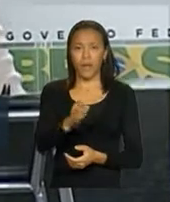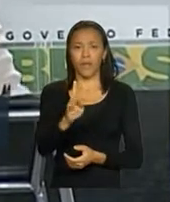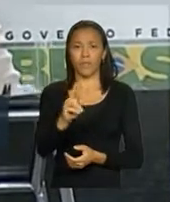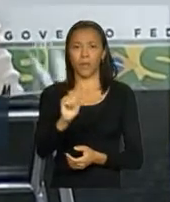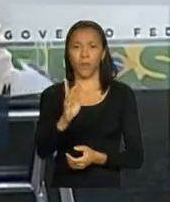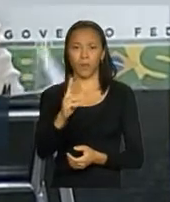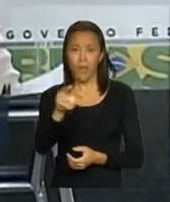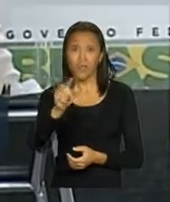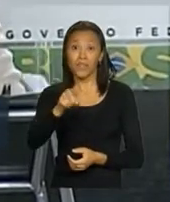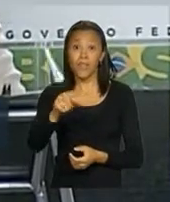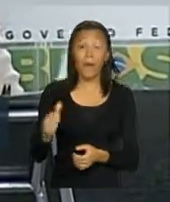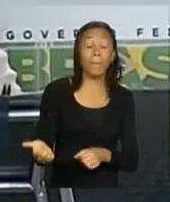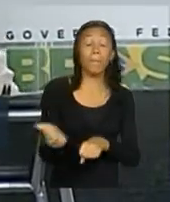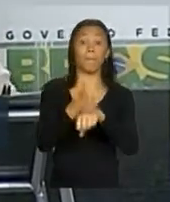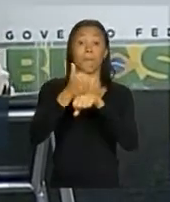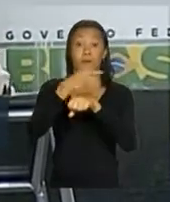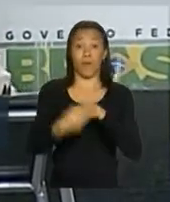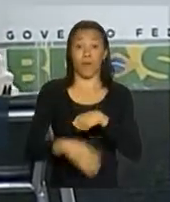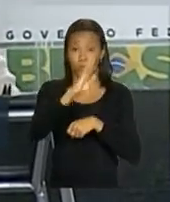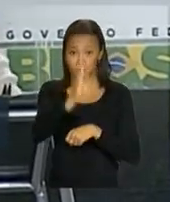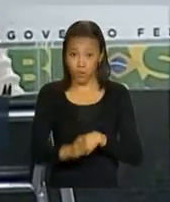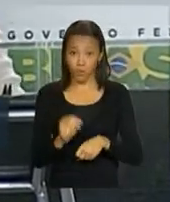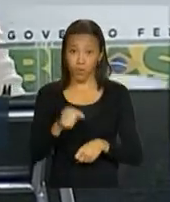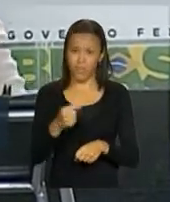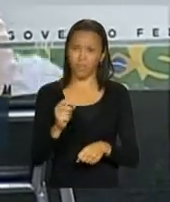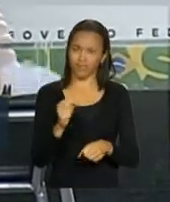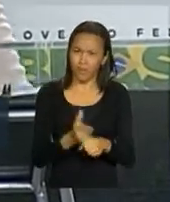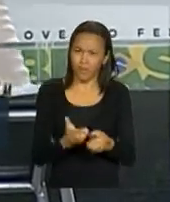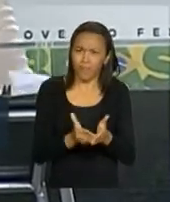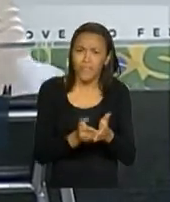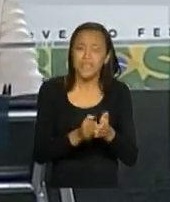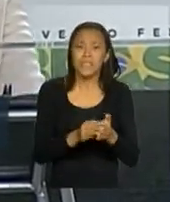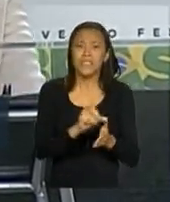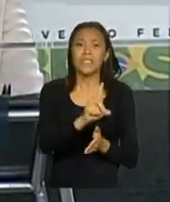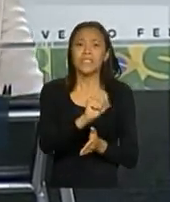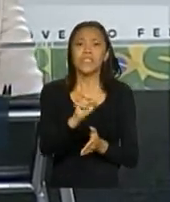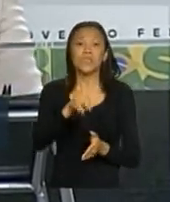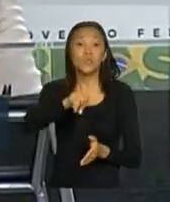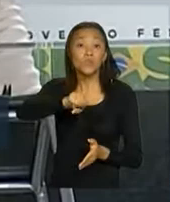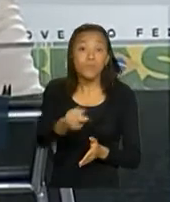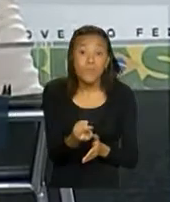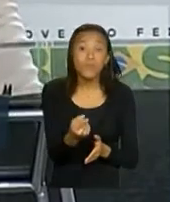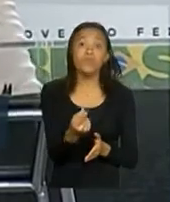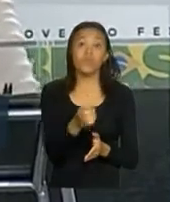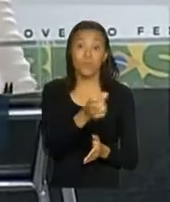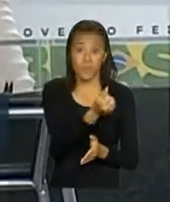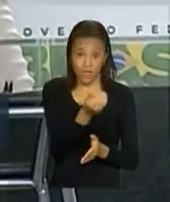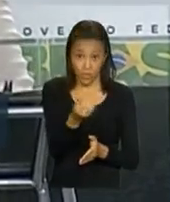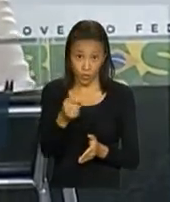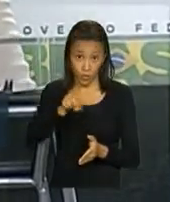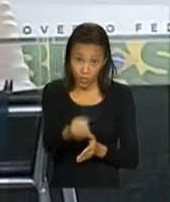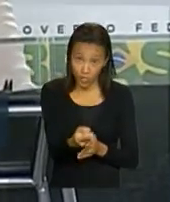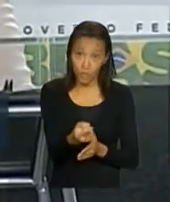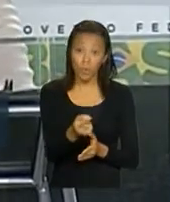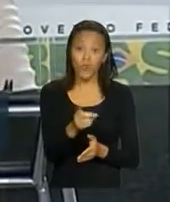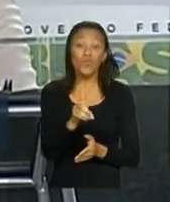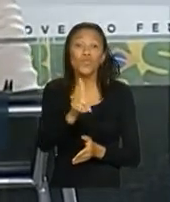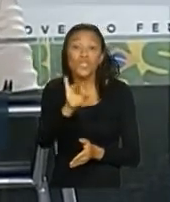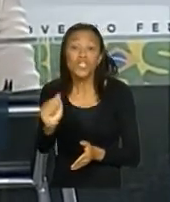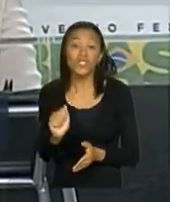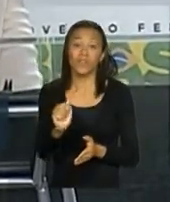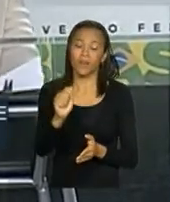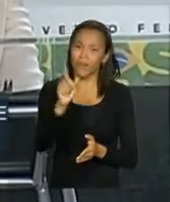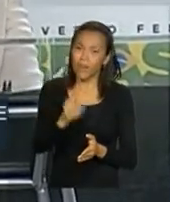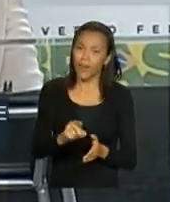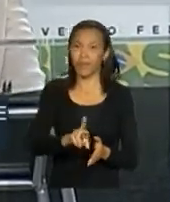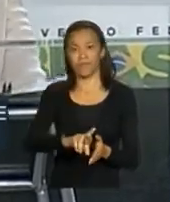maior do Brasil, com capacidade de refino de 600 mil barris dia, que é um capítulo